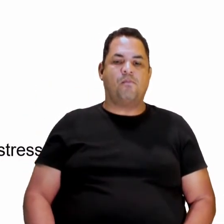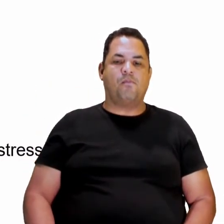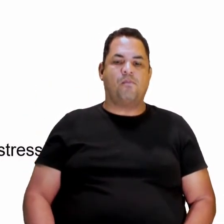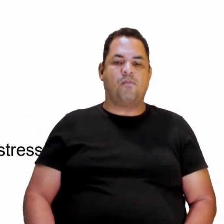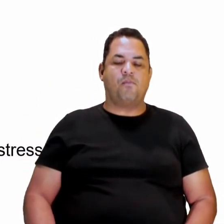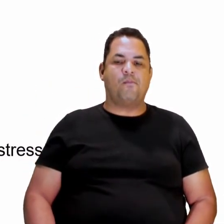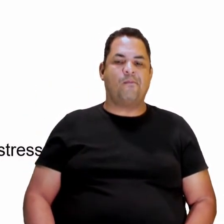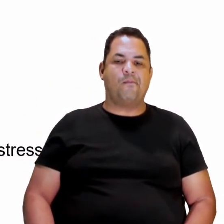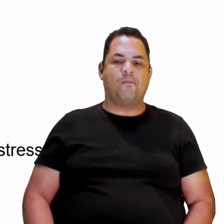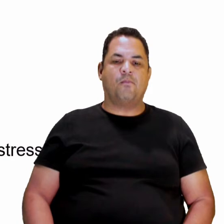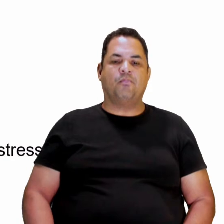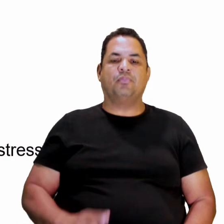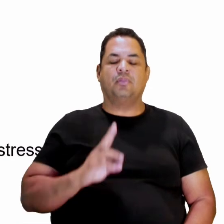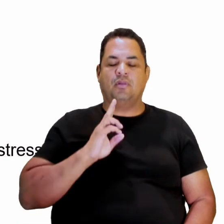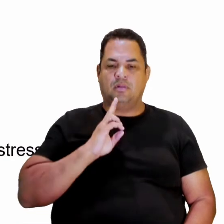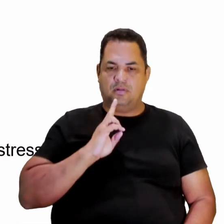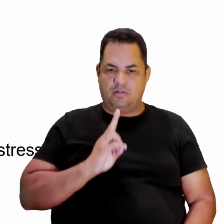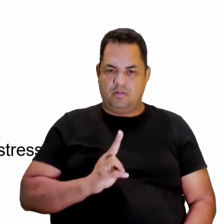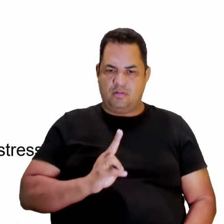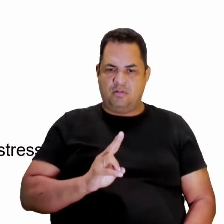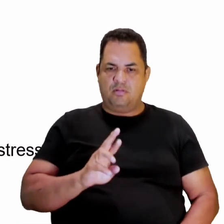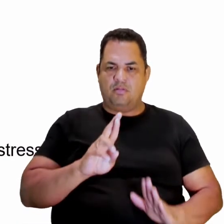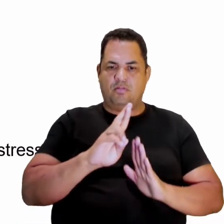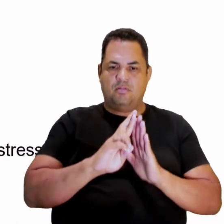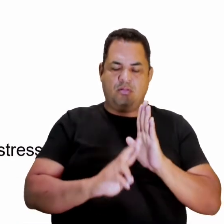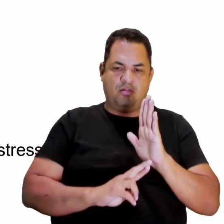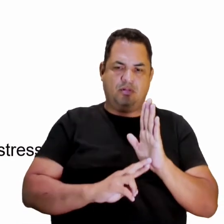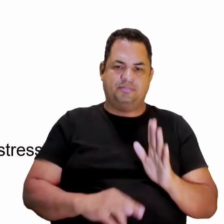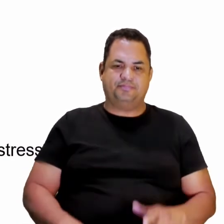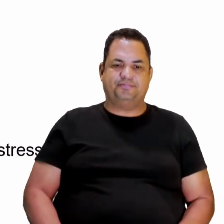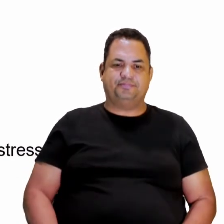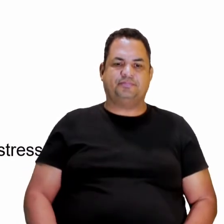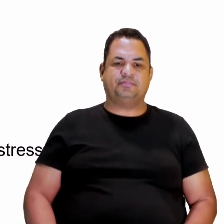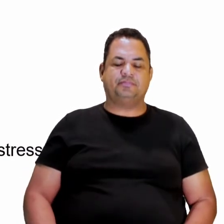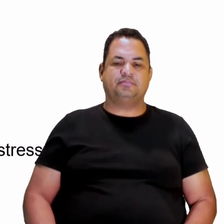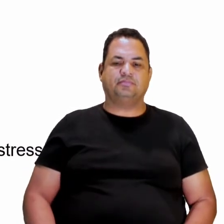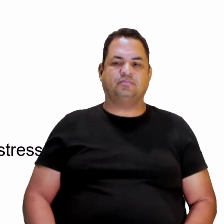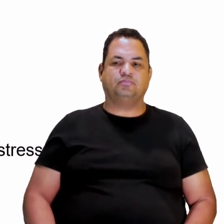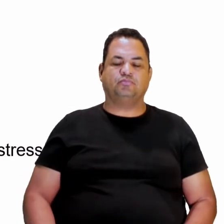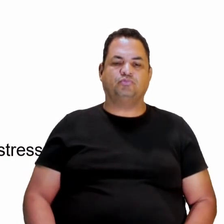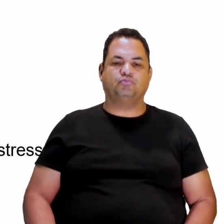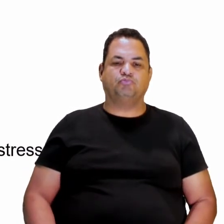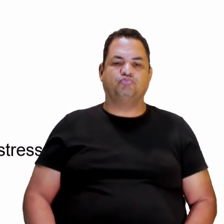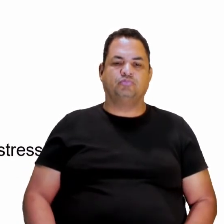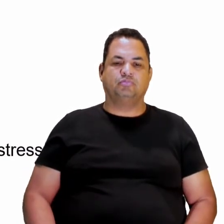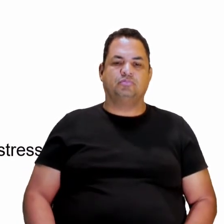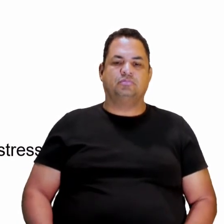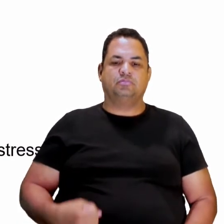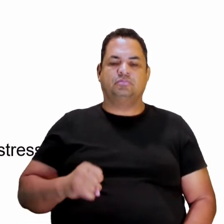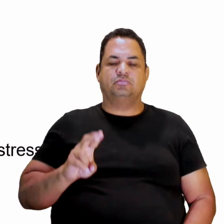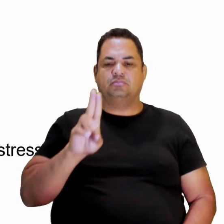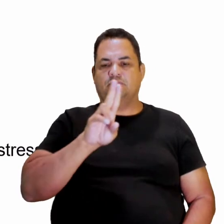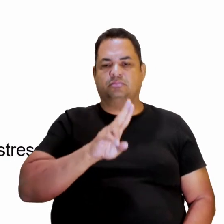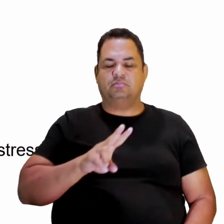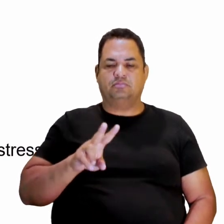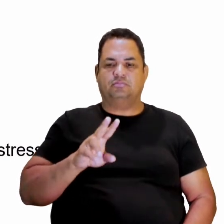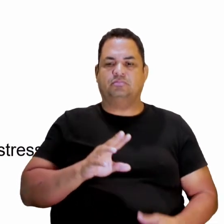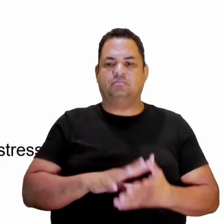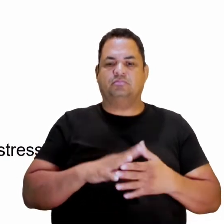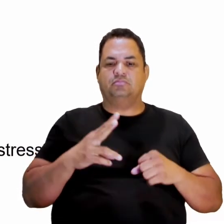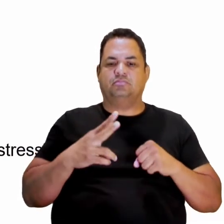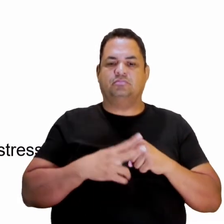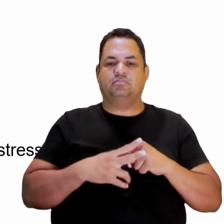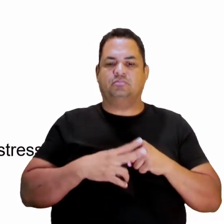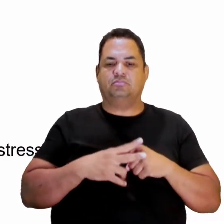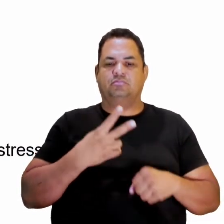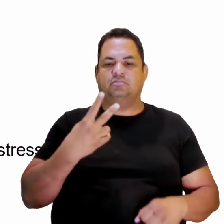A mesma regra, the same rule, acima, se aplica nos verbos de 2